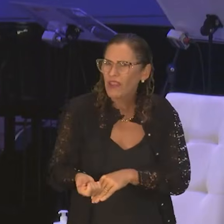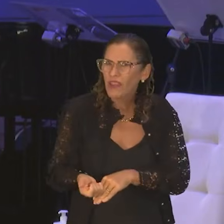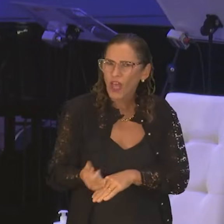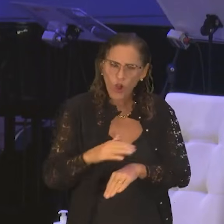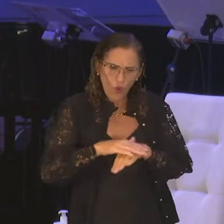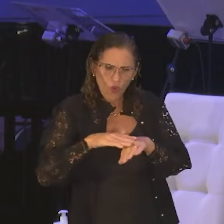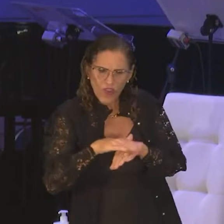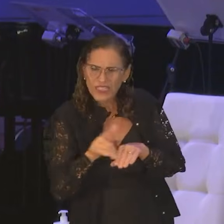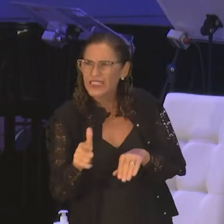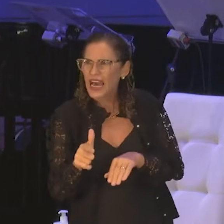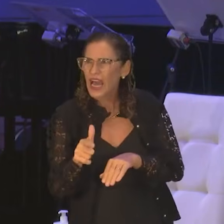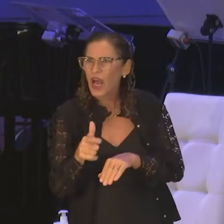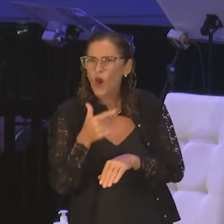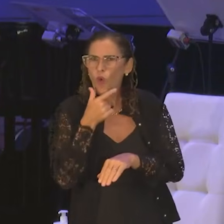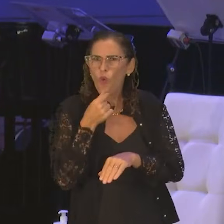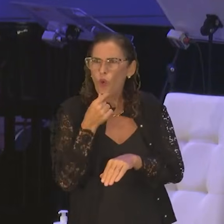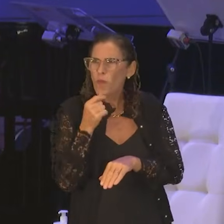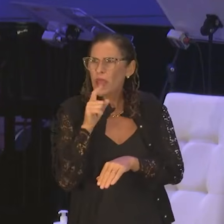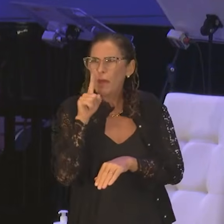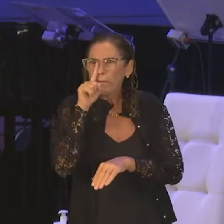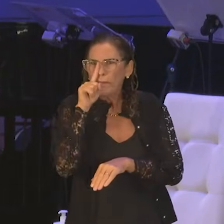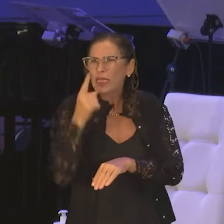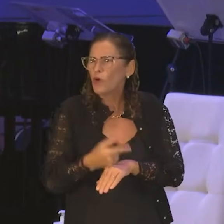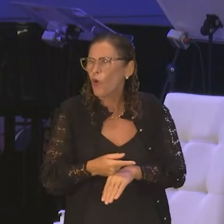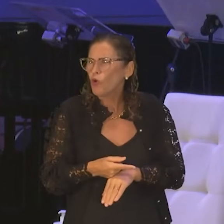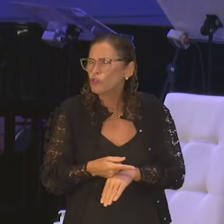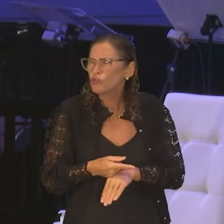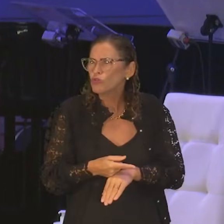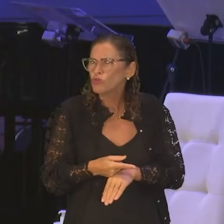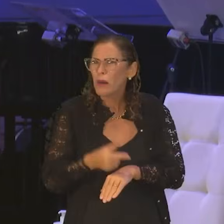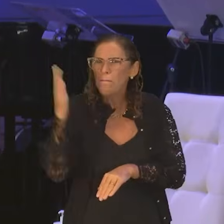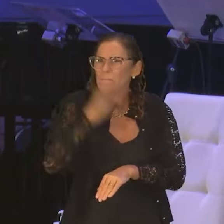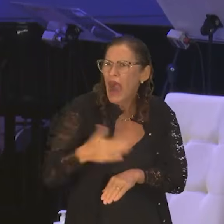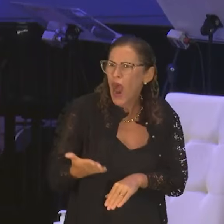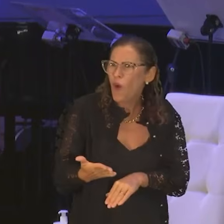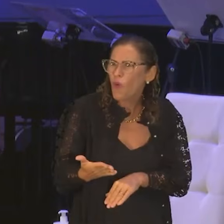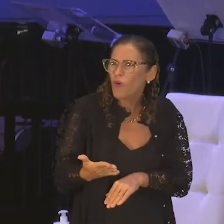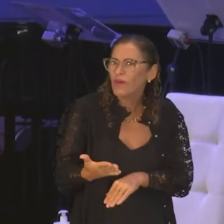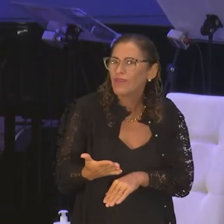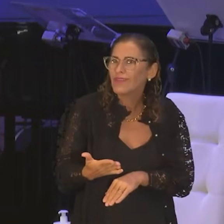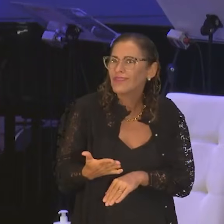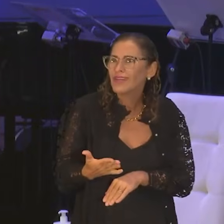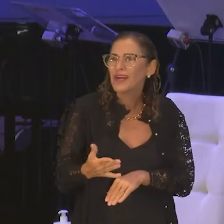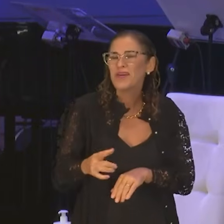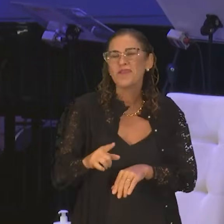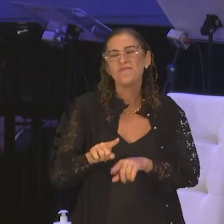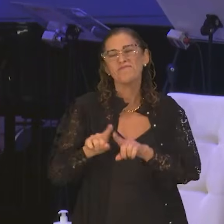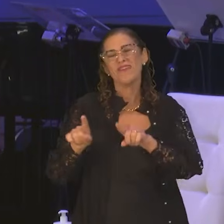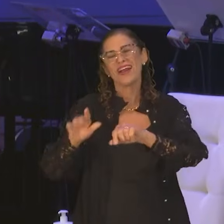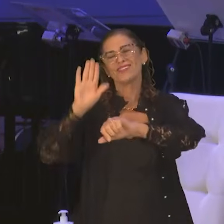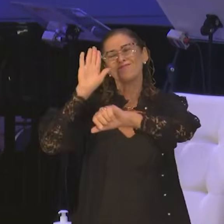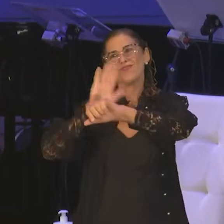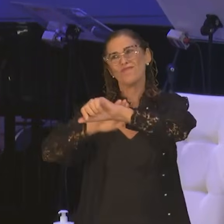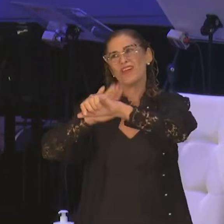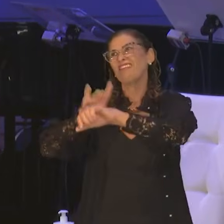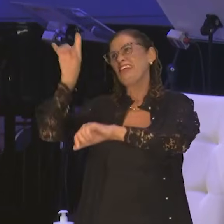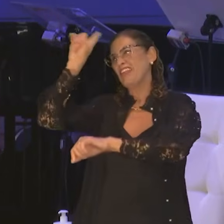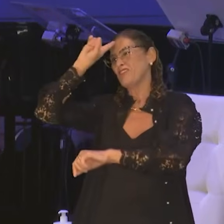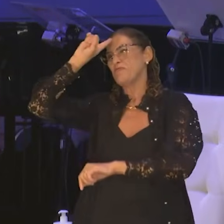Quando Deus manda, até as trevas obedece.